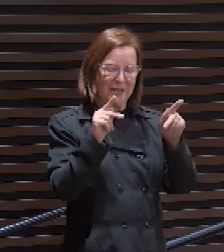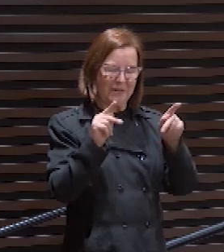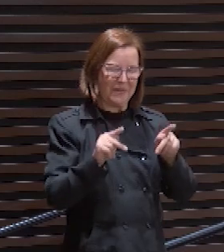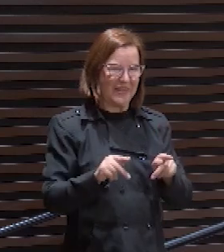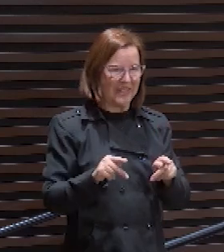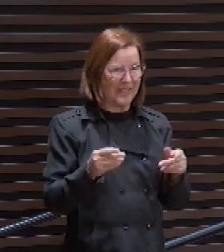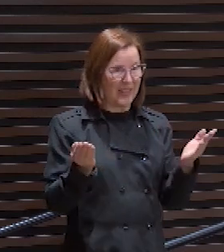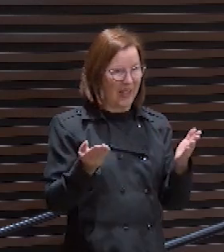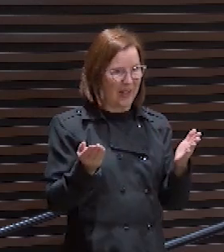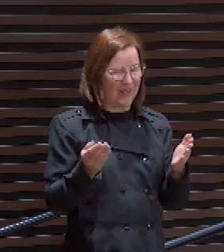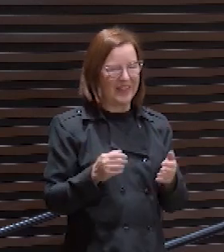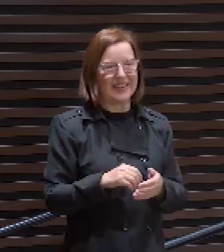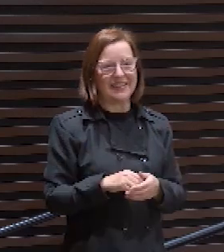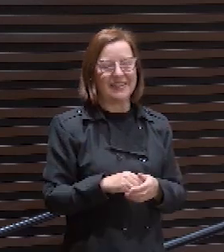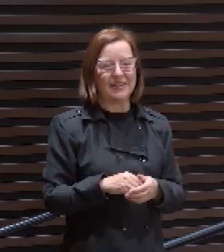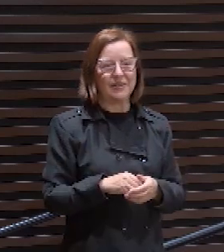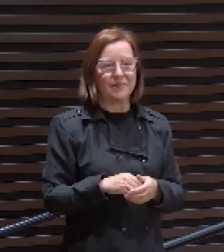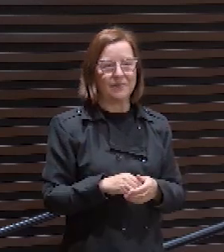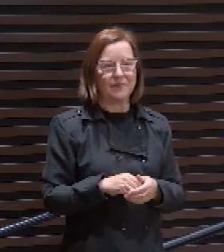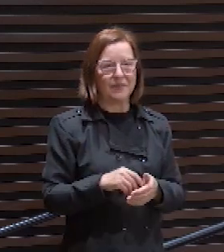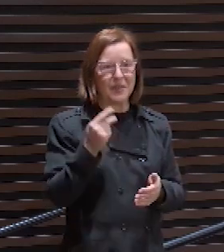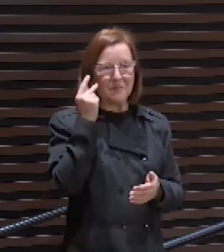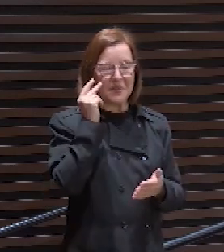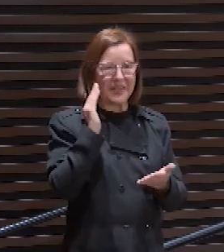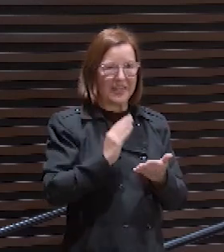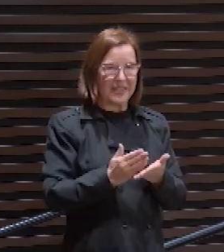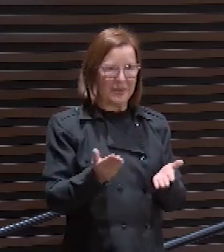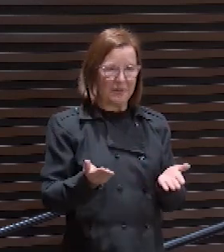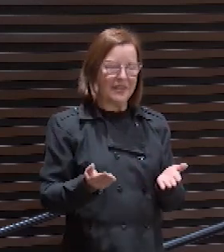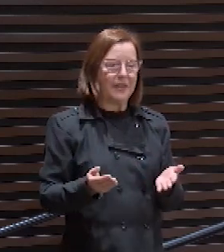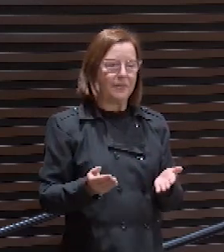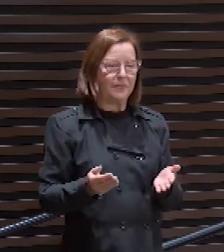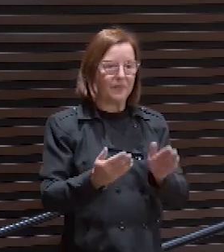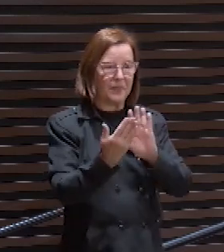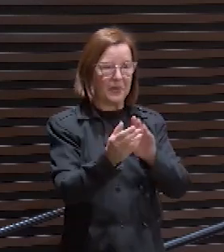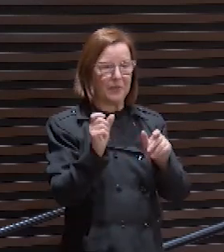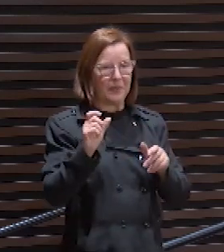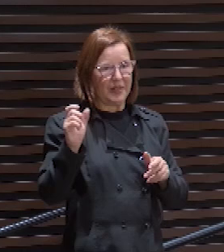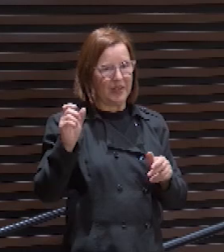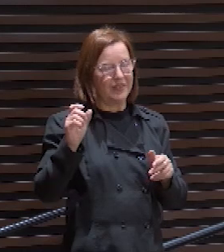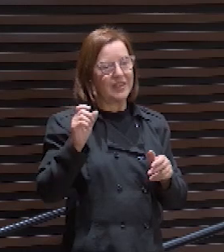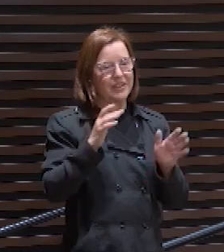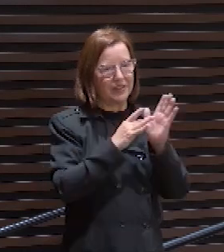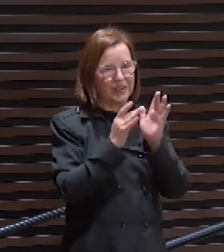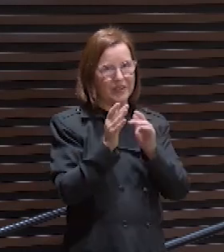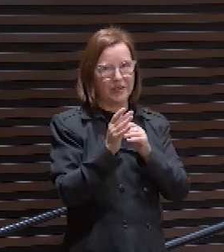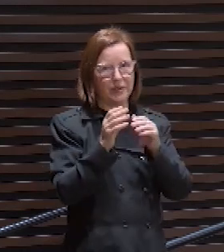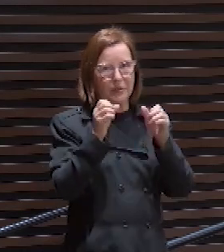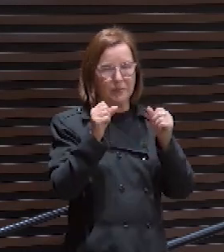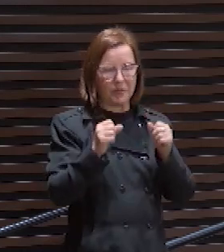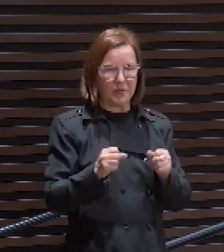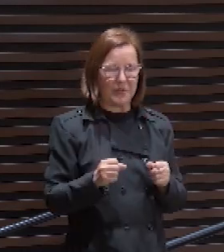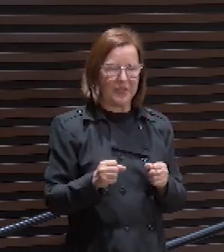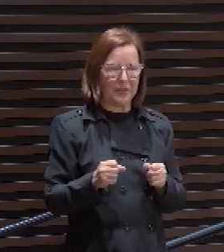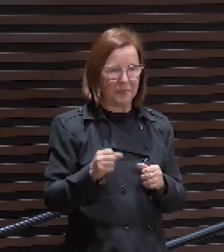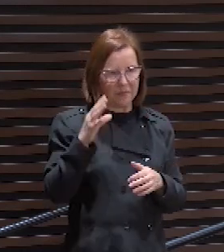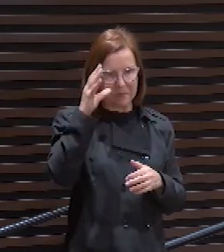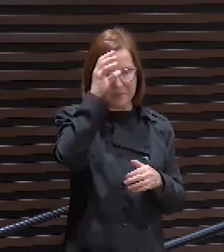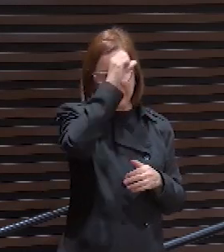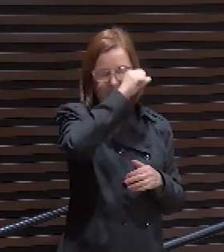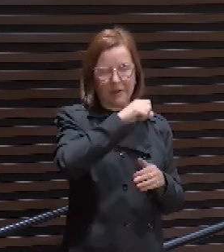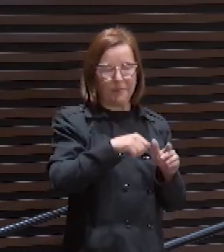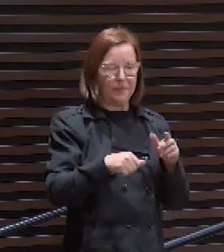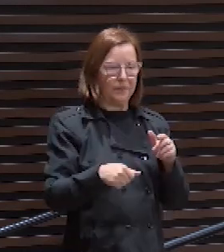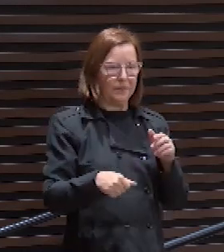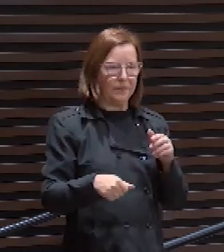E para finalizarmos, diante das palavras de Jesus, podemos extrair as seguintes aplicações práticas.